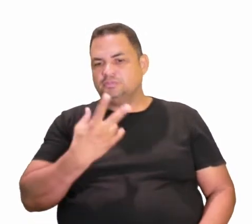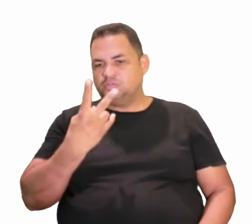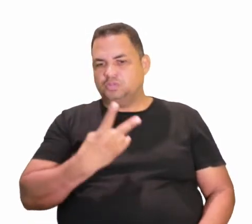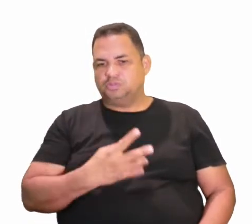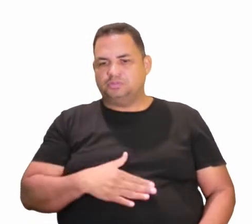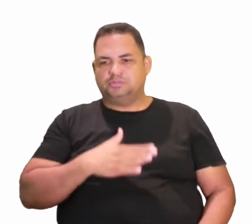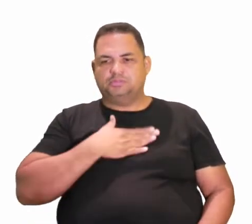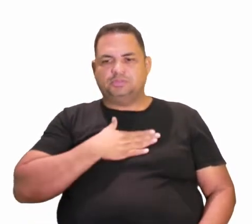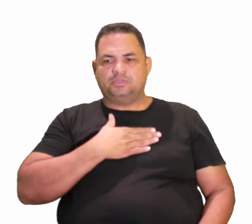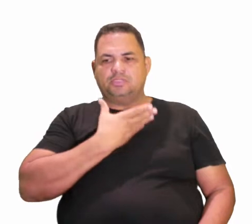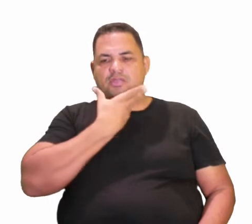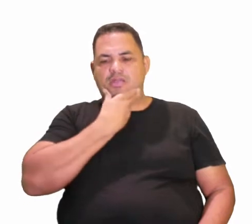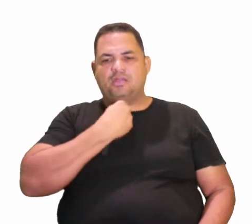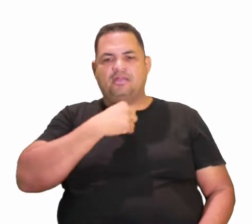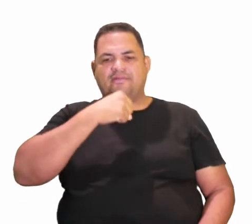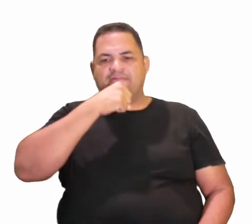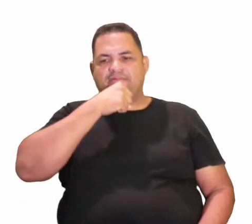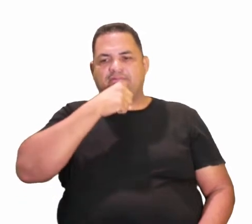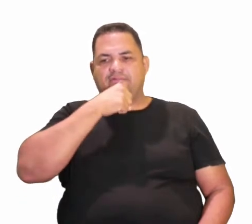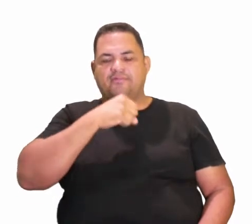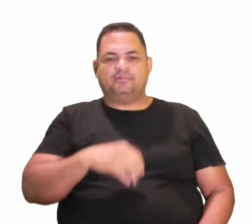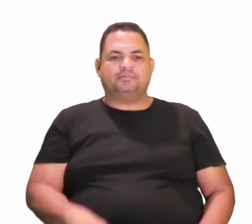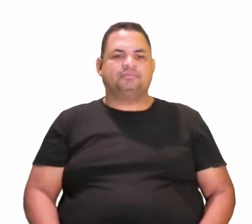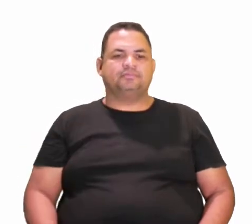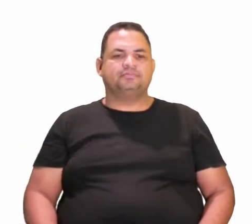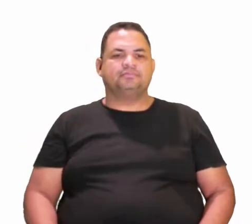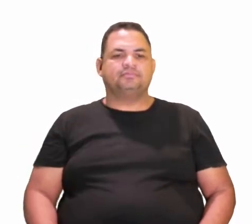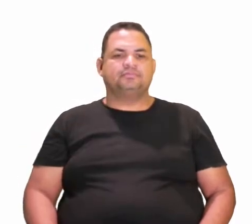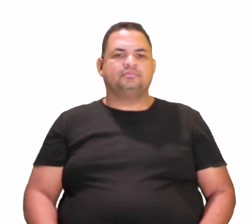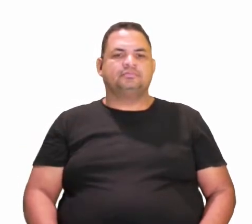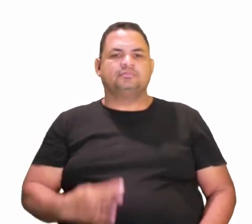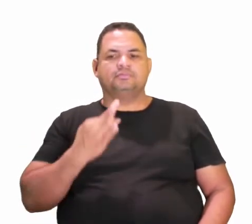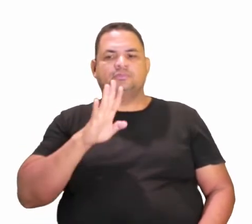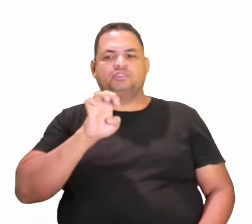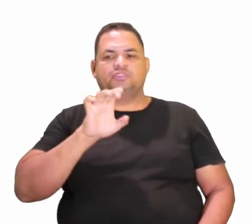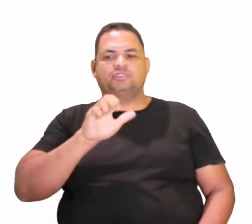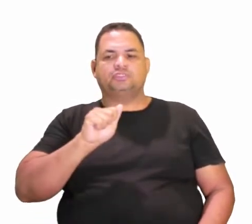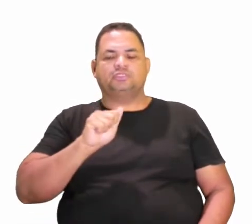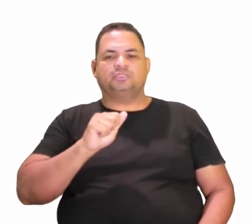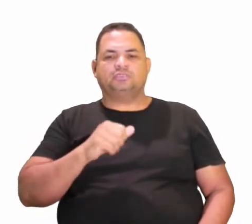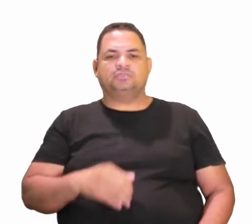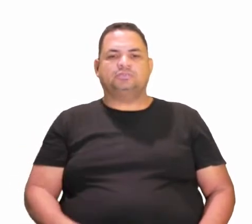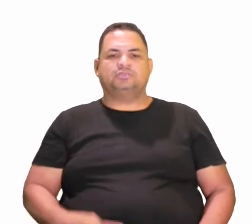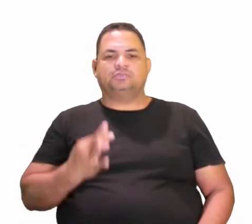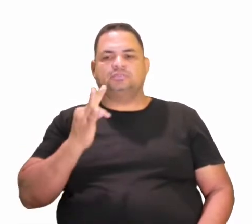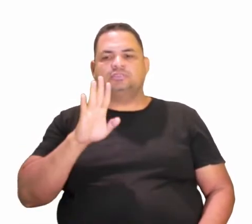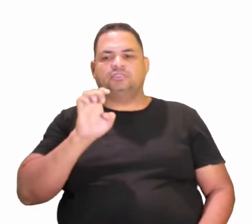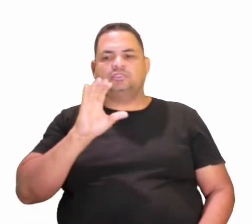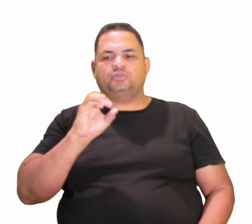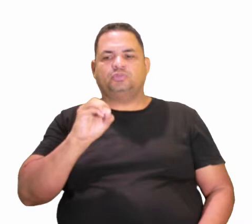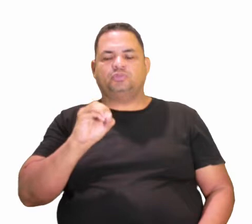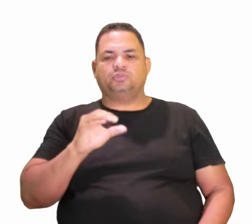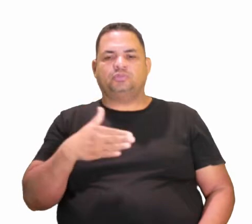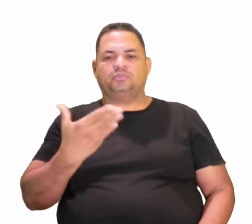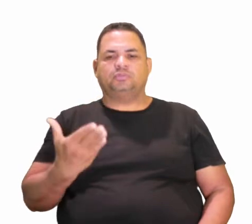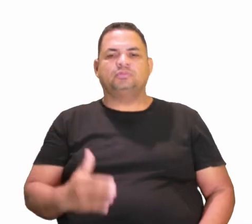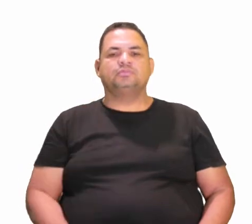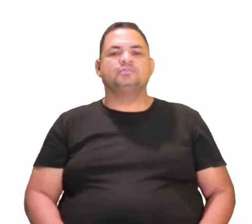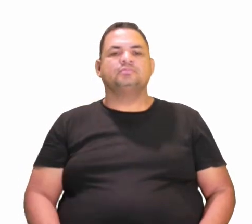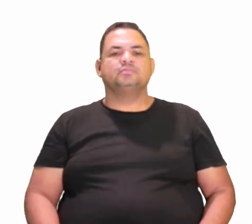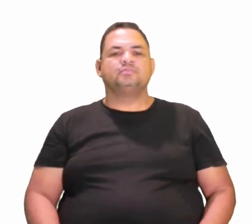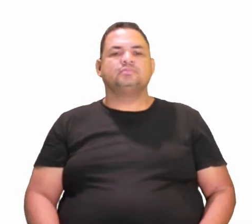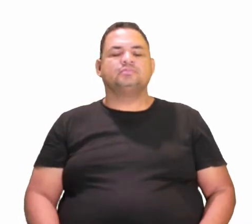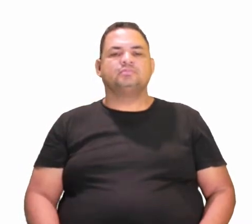meus avós. E para falar da minha tia e do meu tio, olha só. That is my